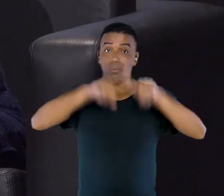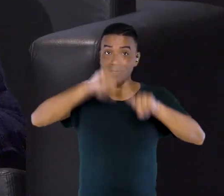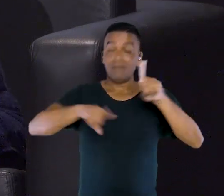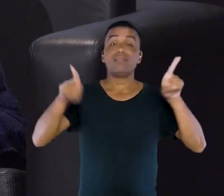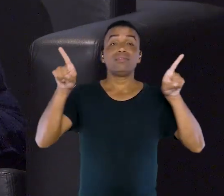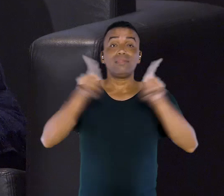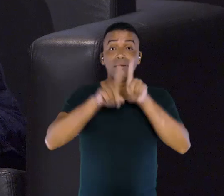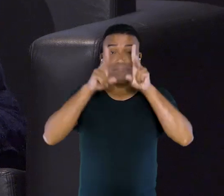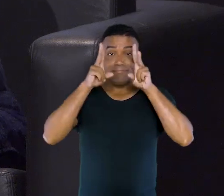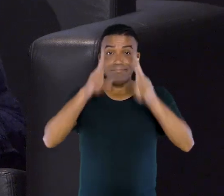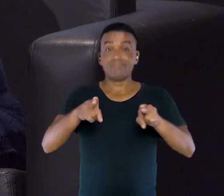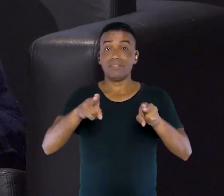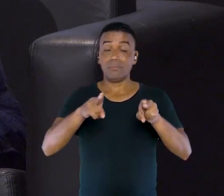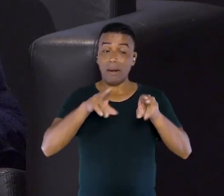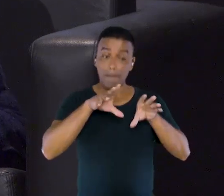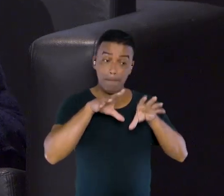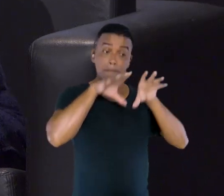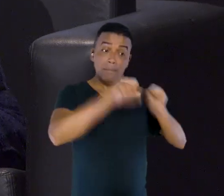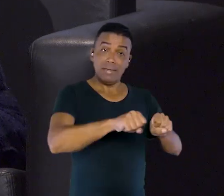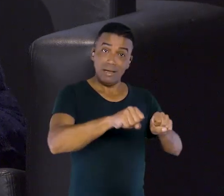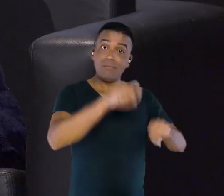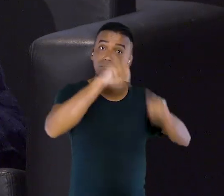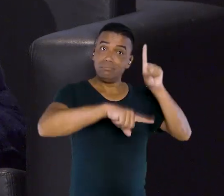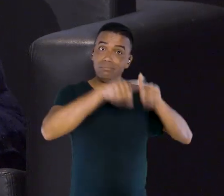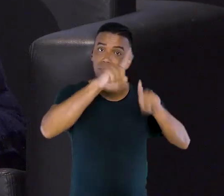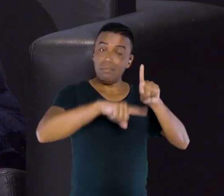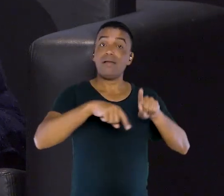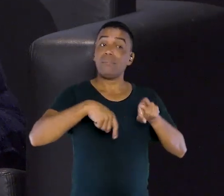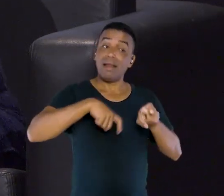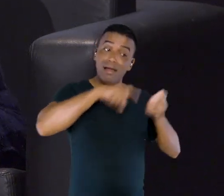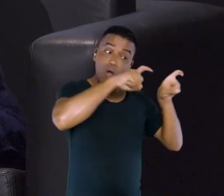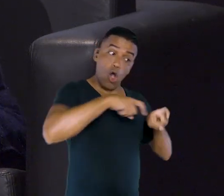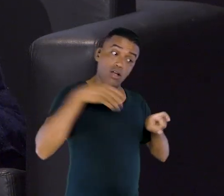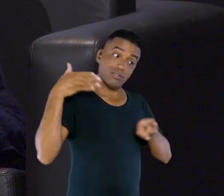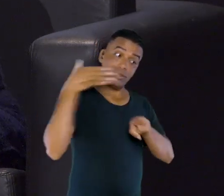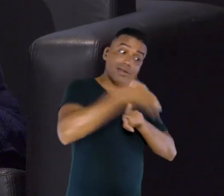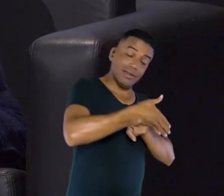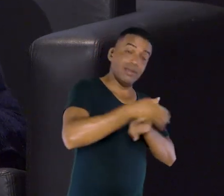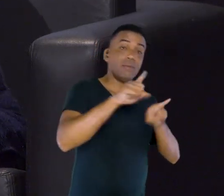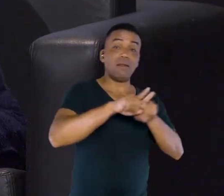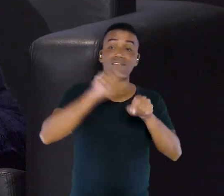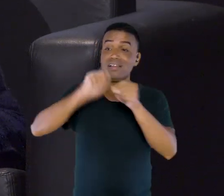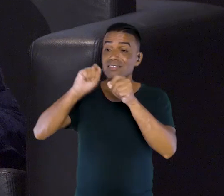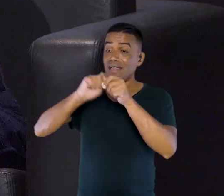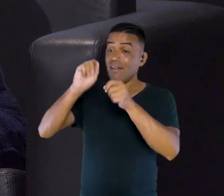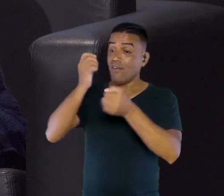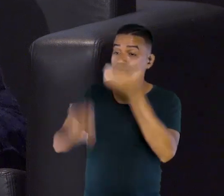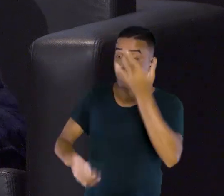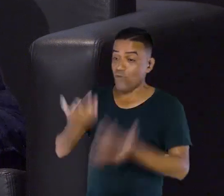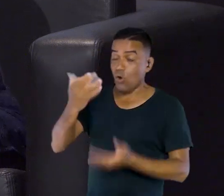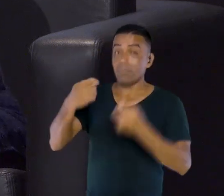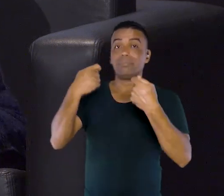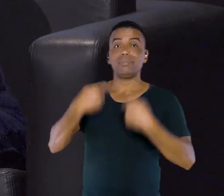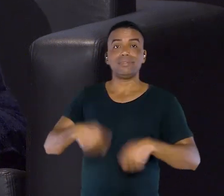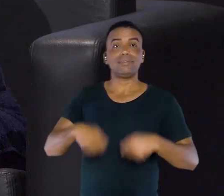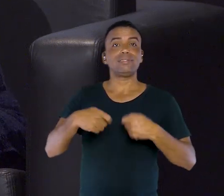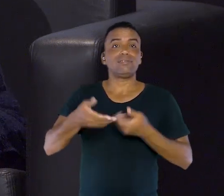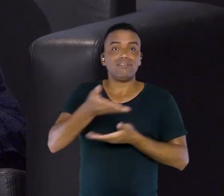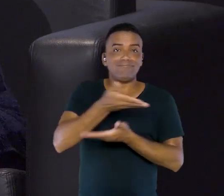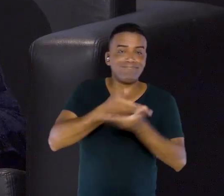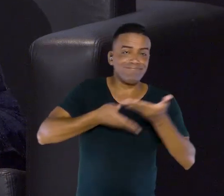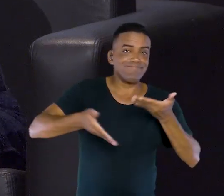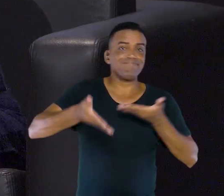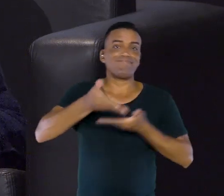mesma coisa, para pegar objetos é a mesma coisa, para ir para a roça é a mesma coisa, para fazer fogo, tudo precisa